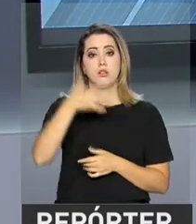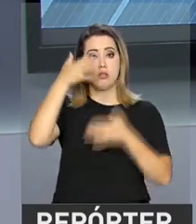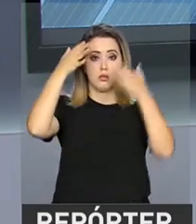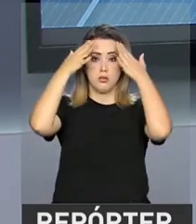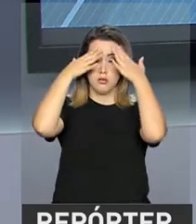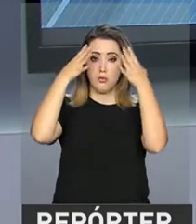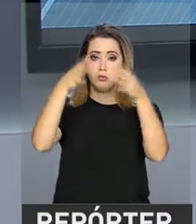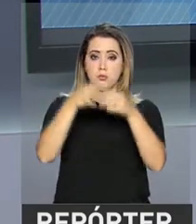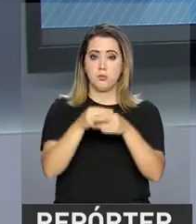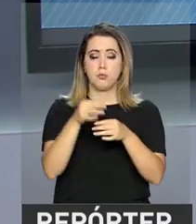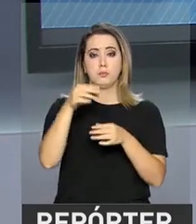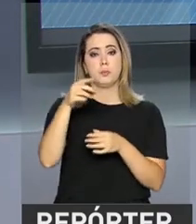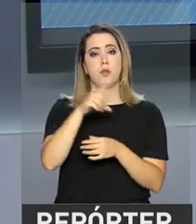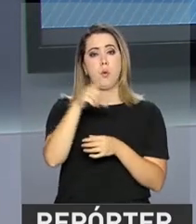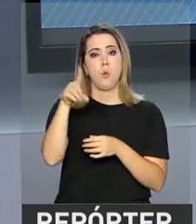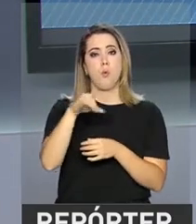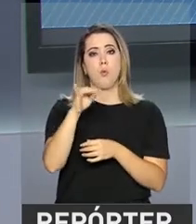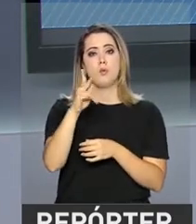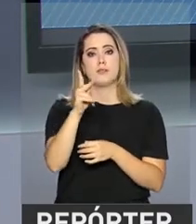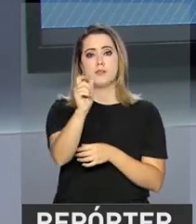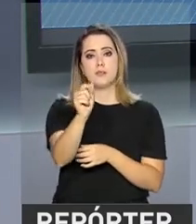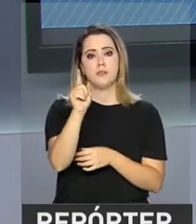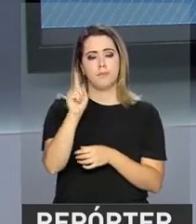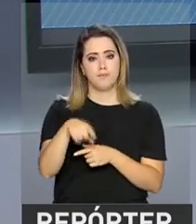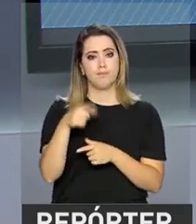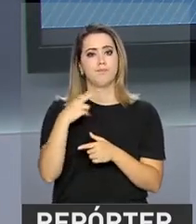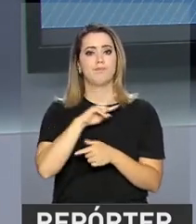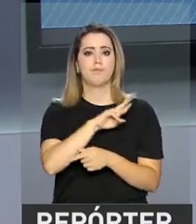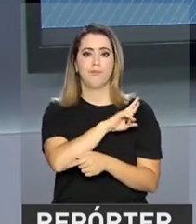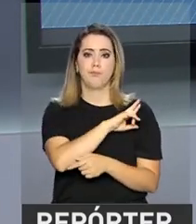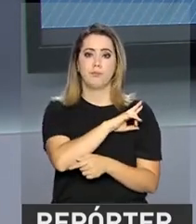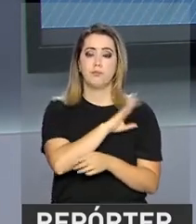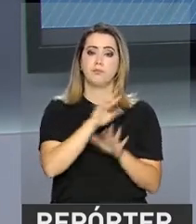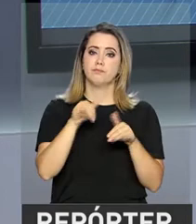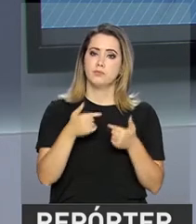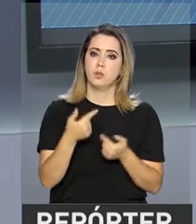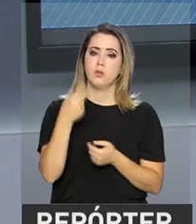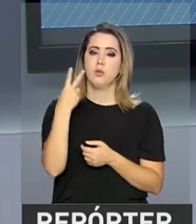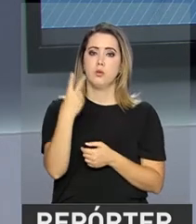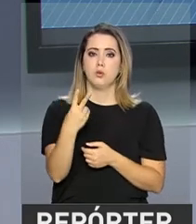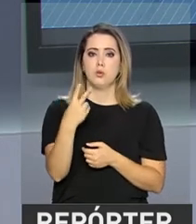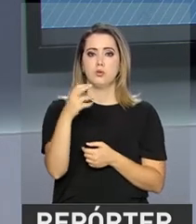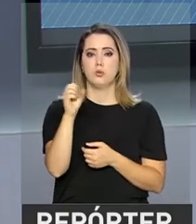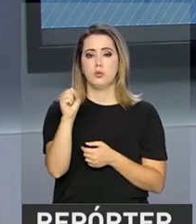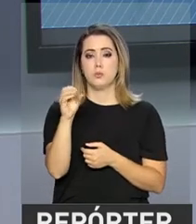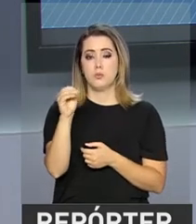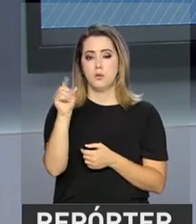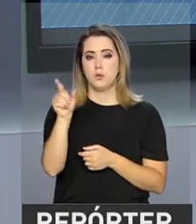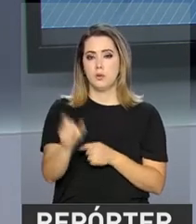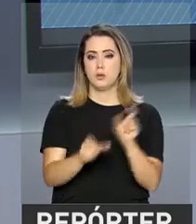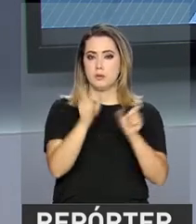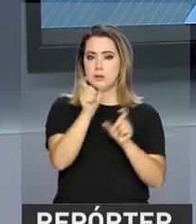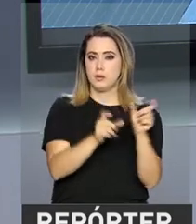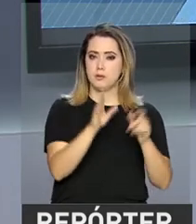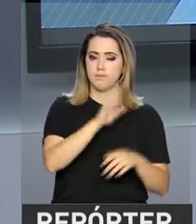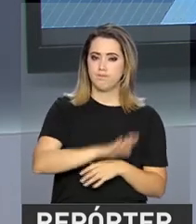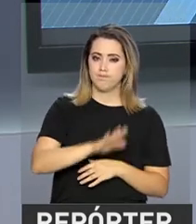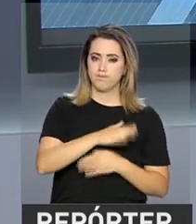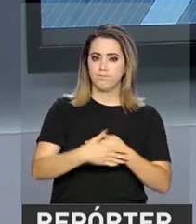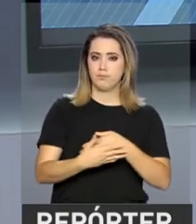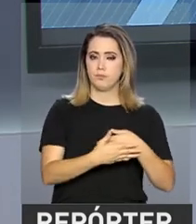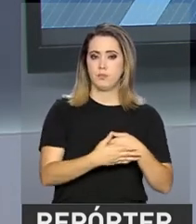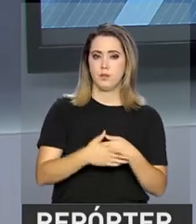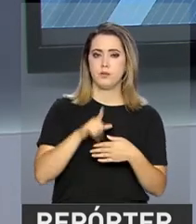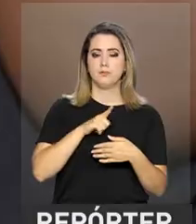surto do ck vírus foi apontado como causa e de lá pra cá a 2.800 casos da doença foram confirmados no